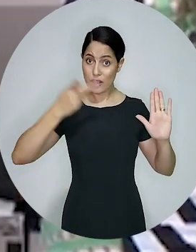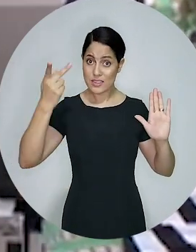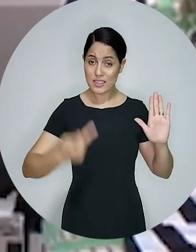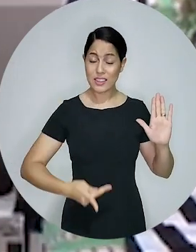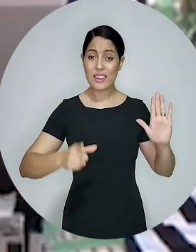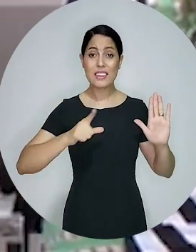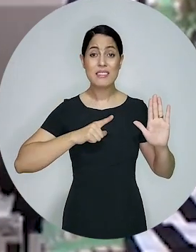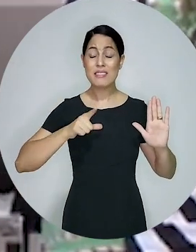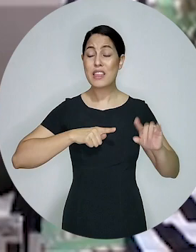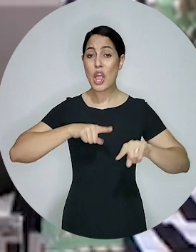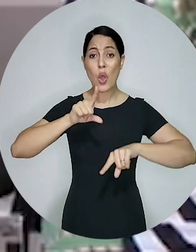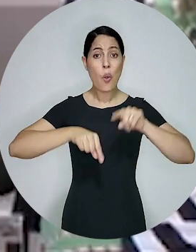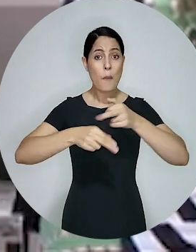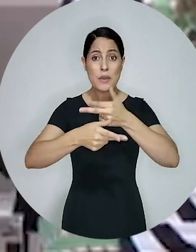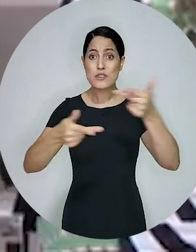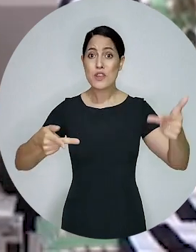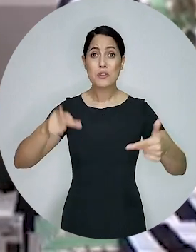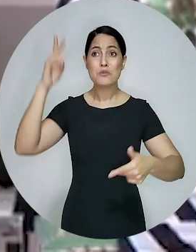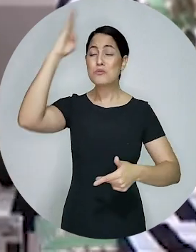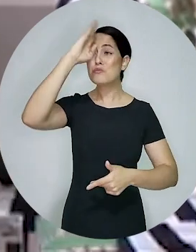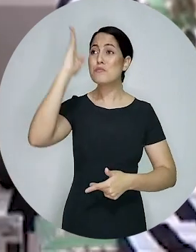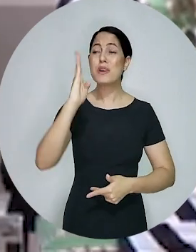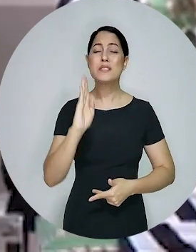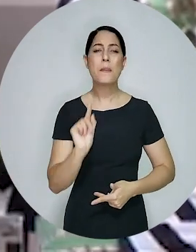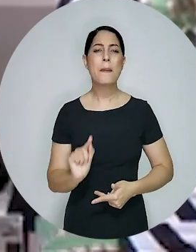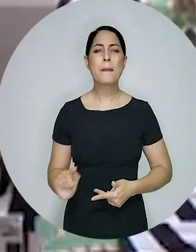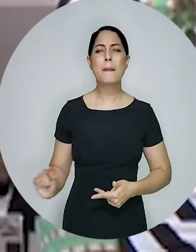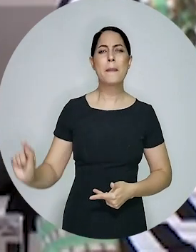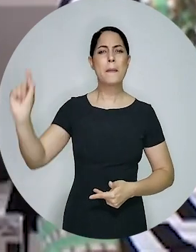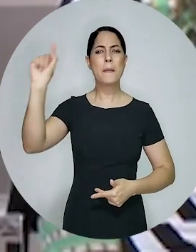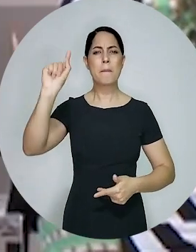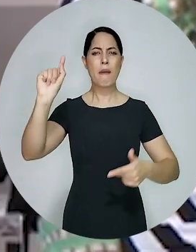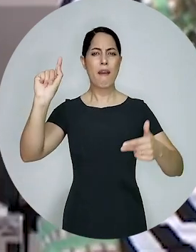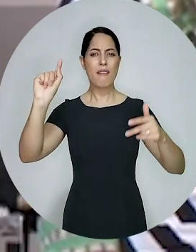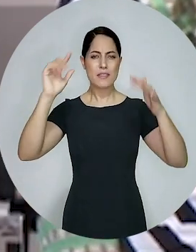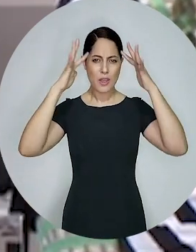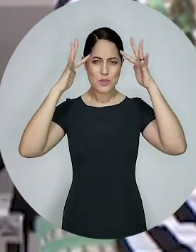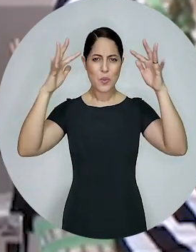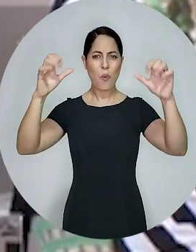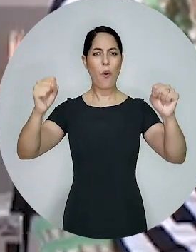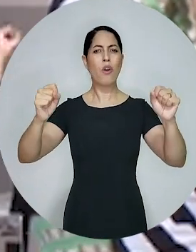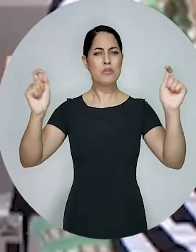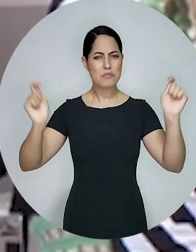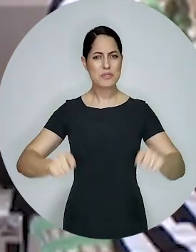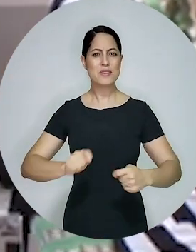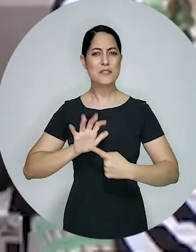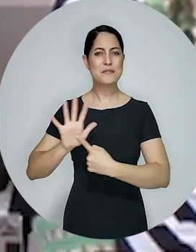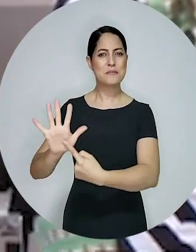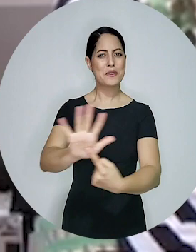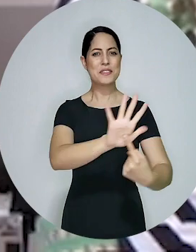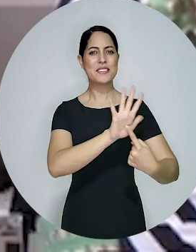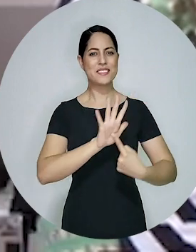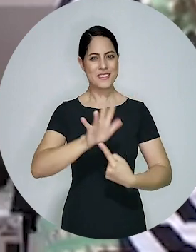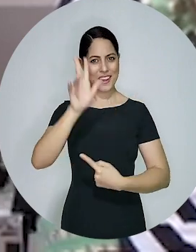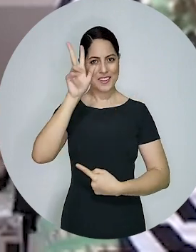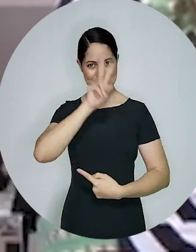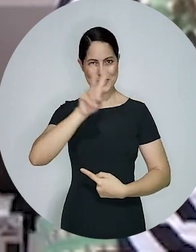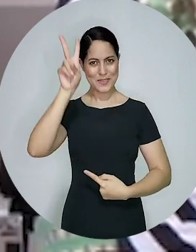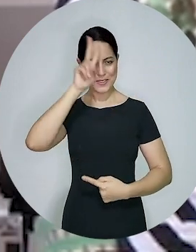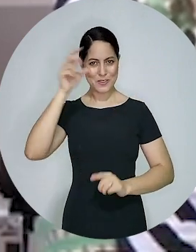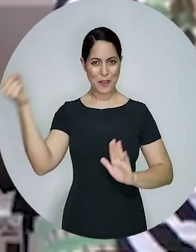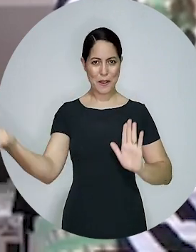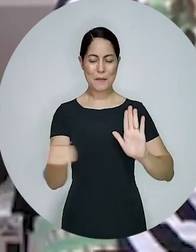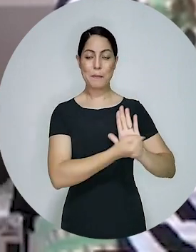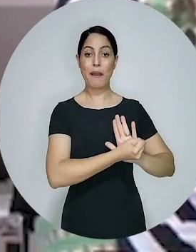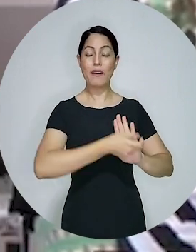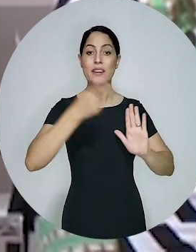coletamos objetos maravilhosos pelo Brasil todo. As cortes do Brasil todas ficaram muito animadas em poder mostrar essa